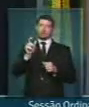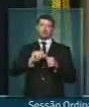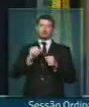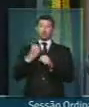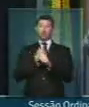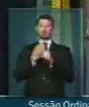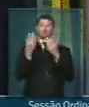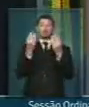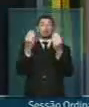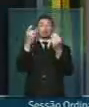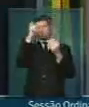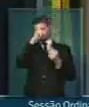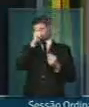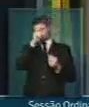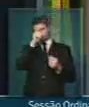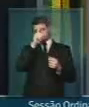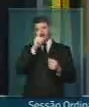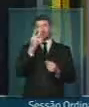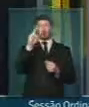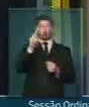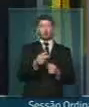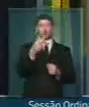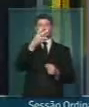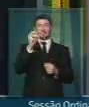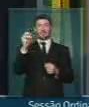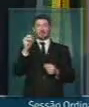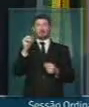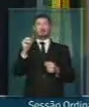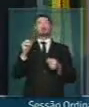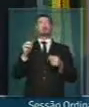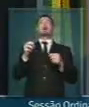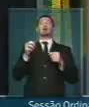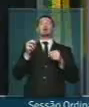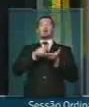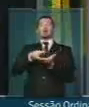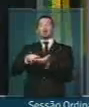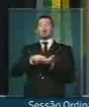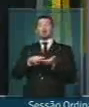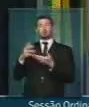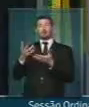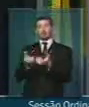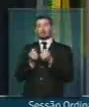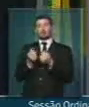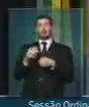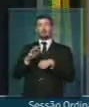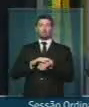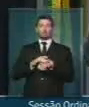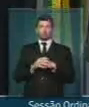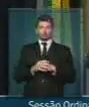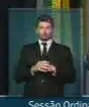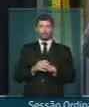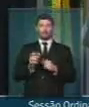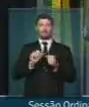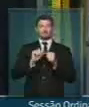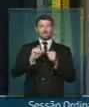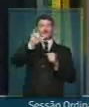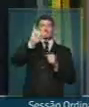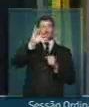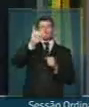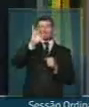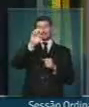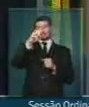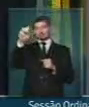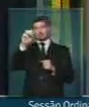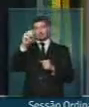construir 2.030 leitos de uma vez só. Esses hospitais foram, as licitações ocorreram em setembro